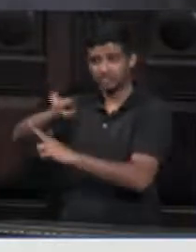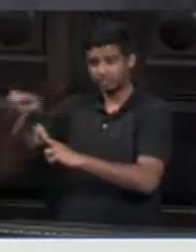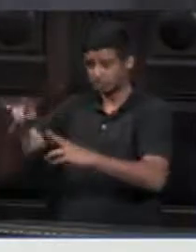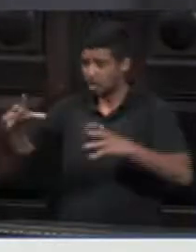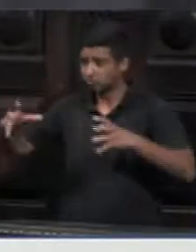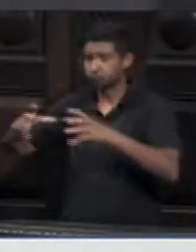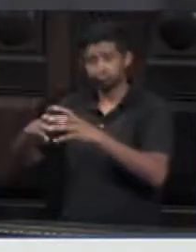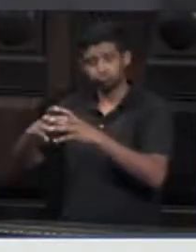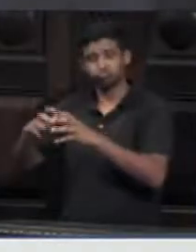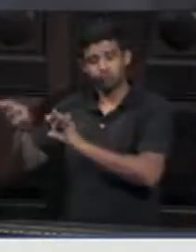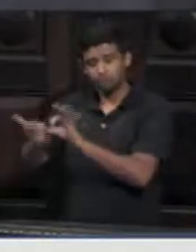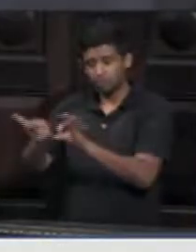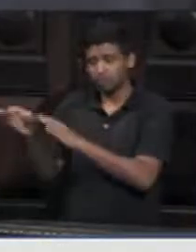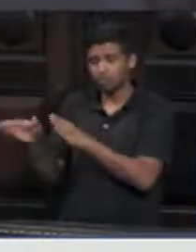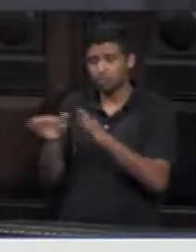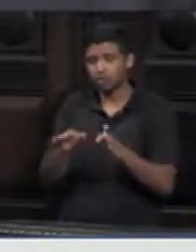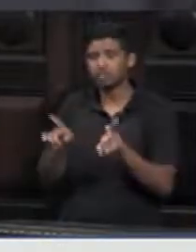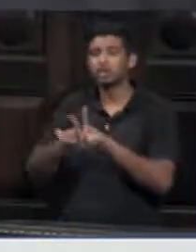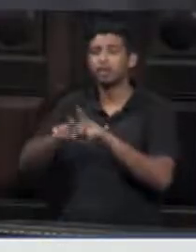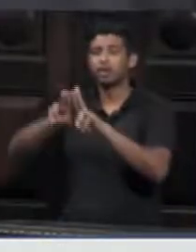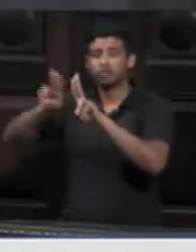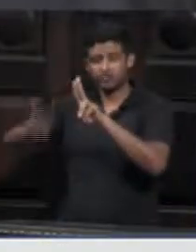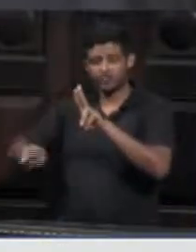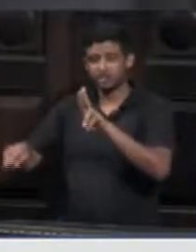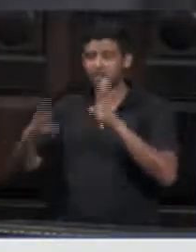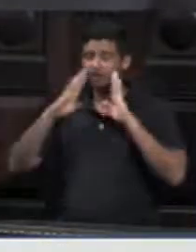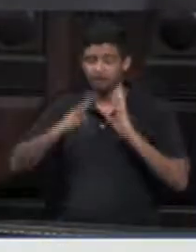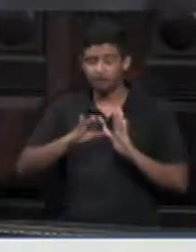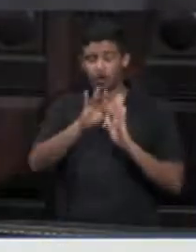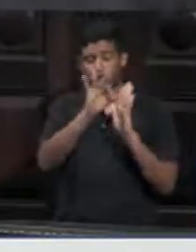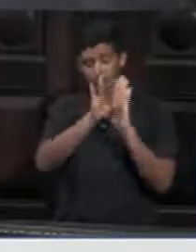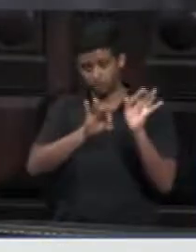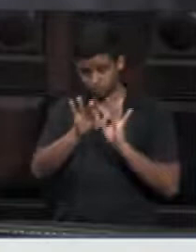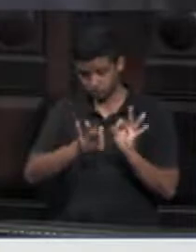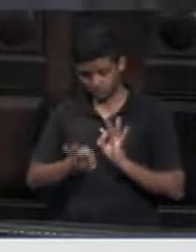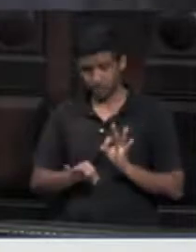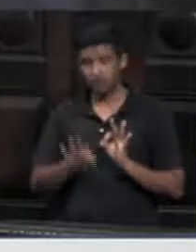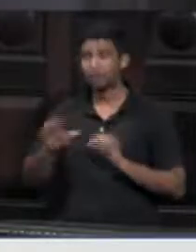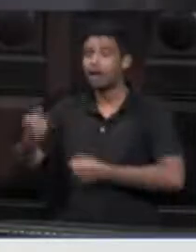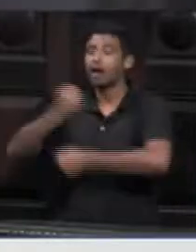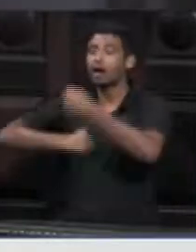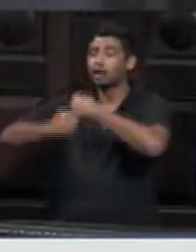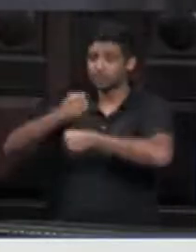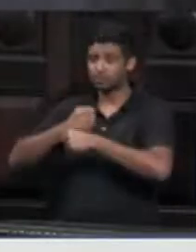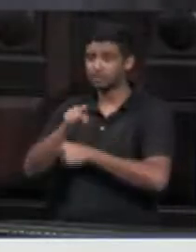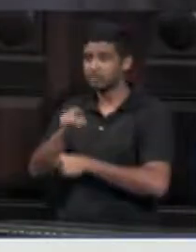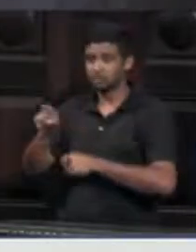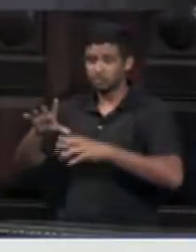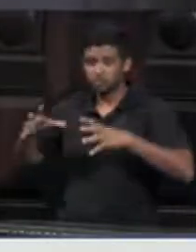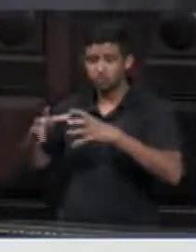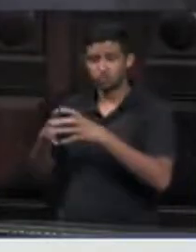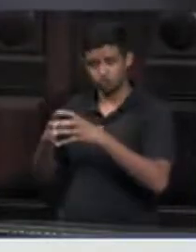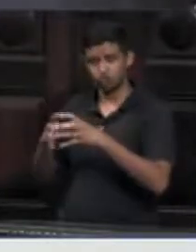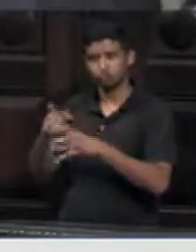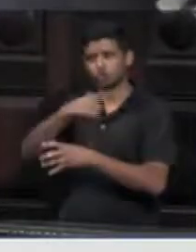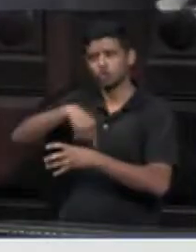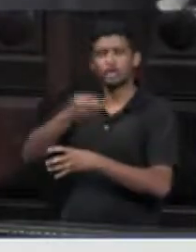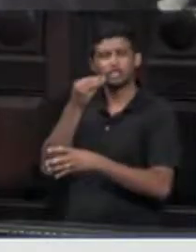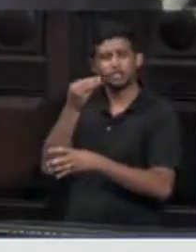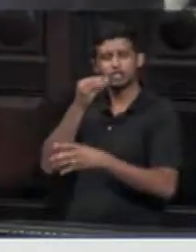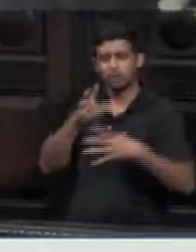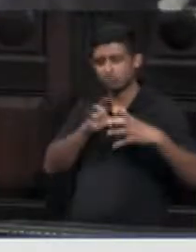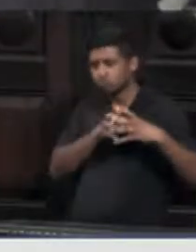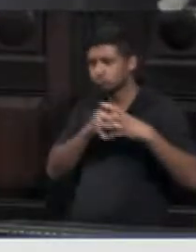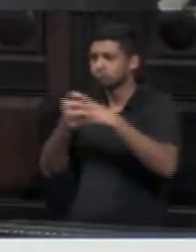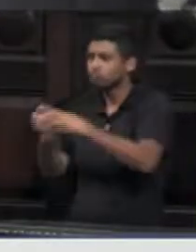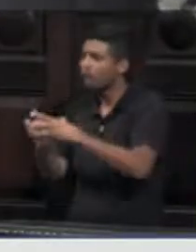de universidades, para tratar desse projeto. E a disposição nossa, desde o ano passado, quando nós sentamos com os líderes para fazer as